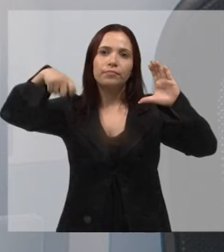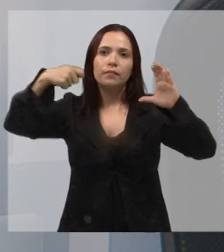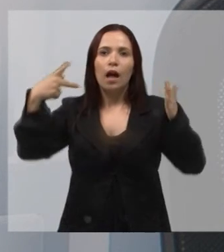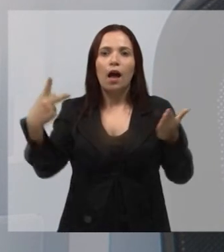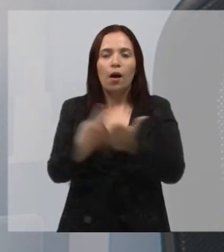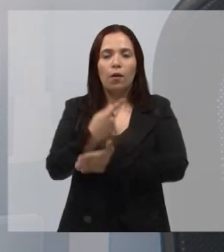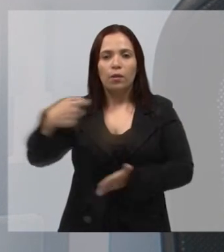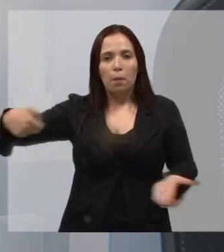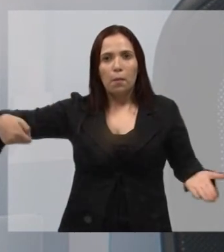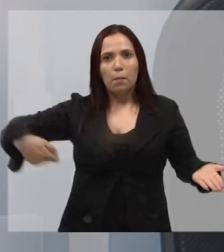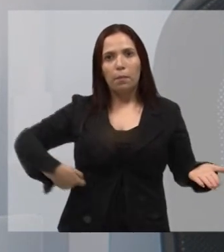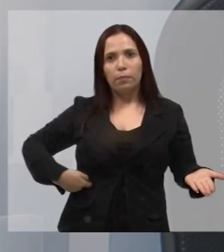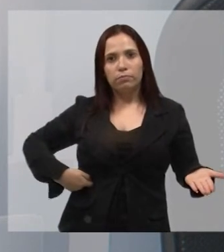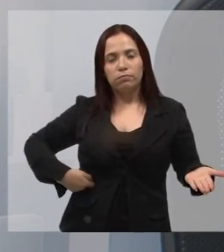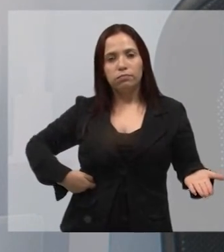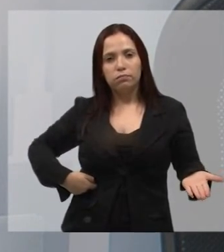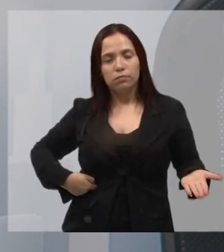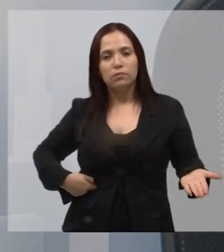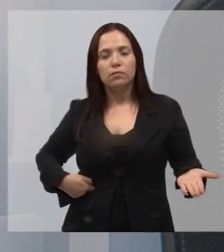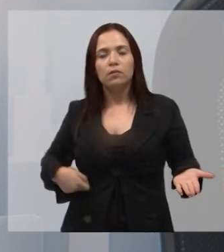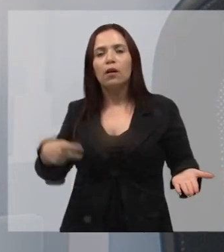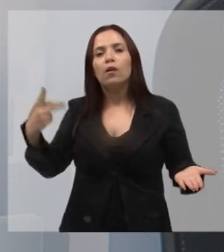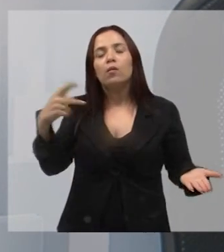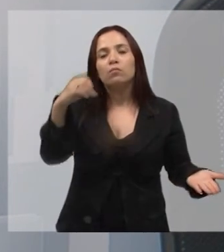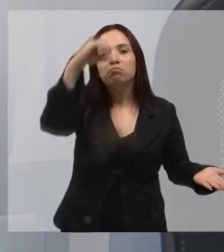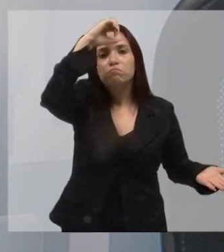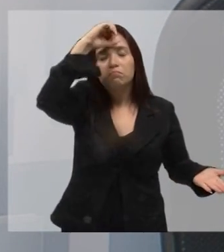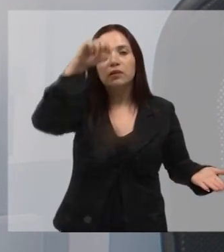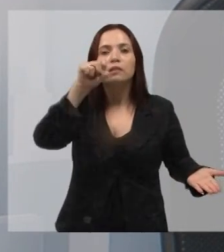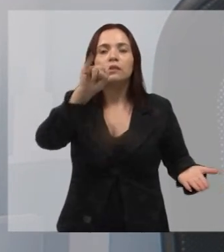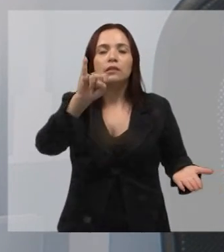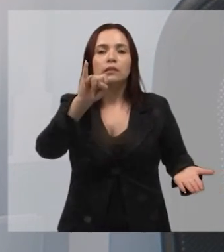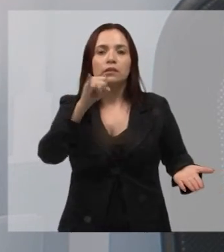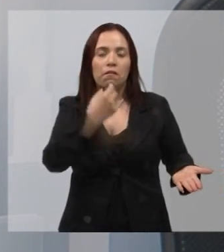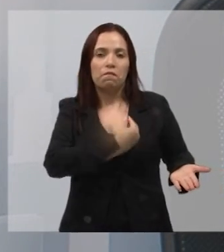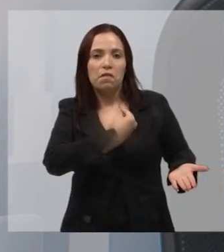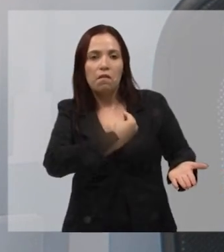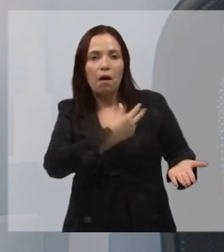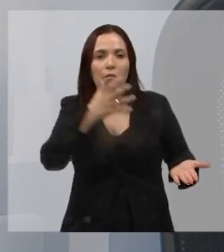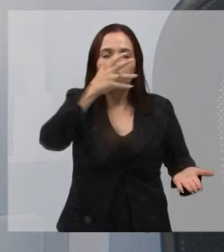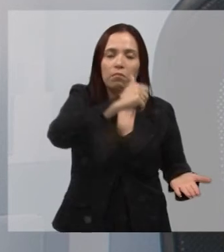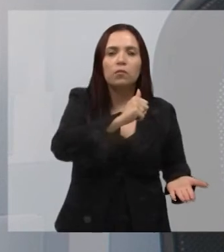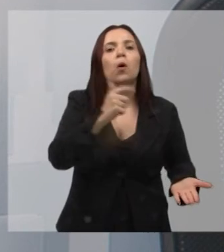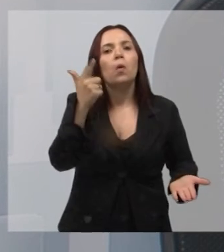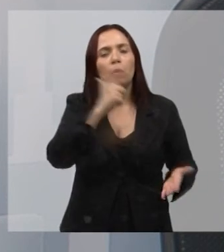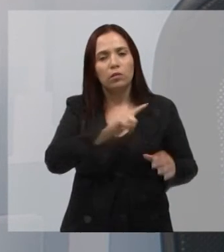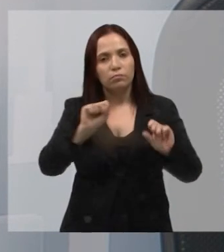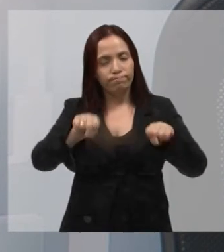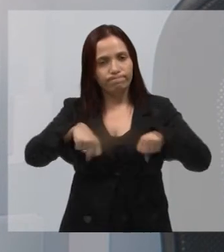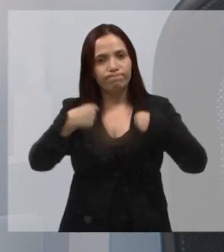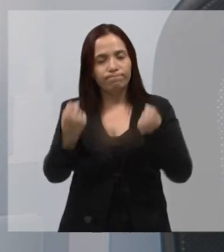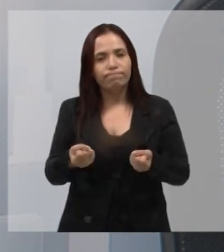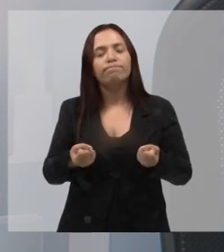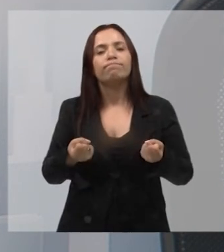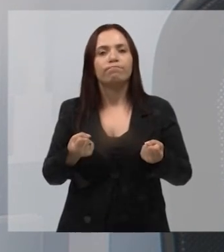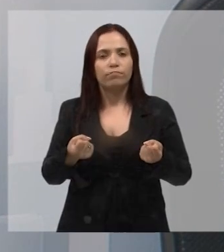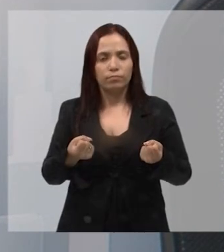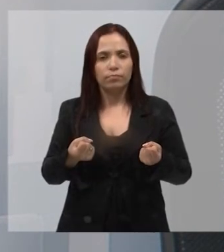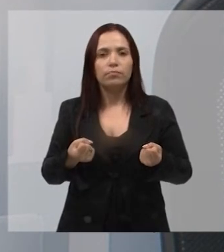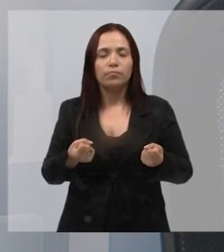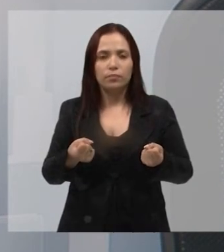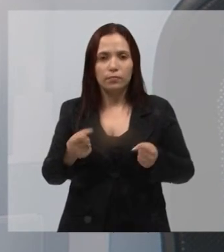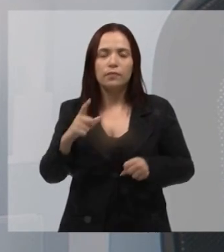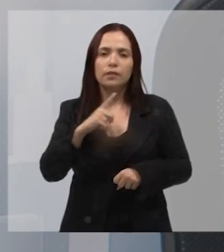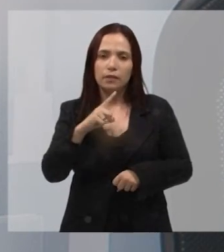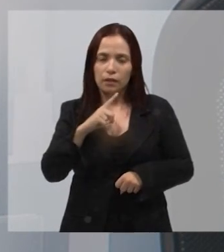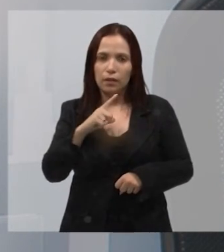a perfuração dele. Aqui, nesse programa. E nós não sabíamos se ele ia passar daquela noite, no entanto, ele se recuperou. Mas foi muito difícil. E diga de passagem,